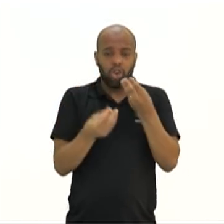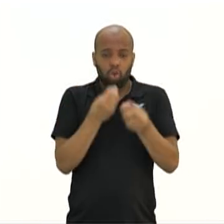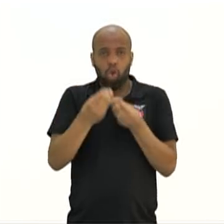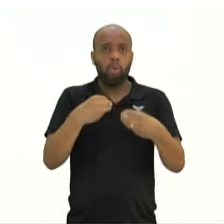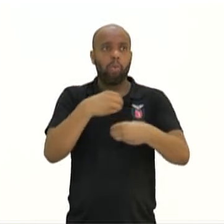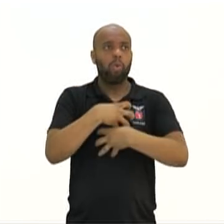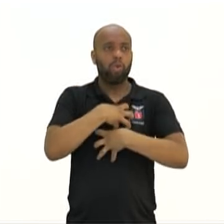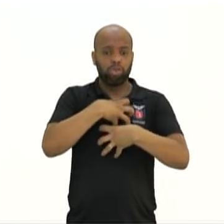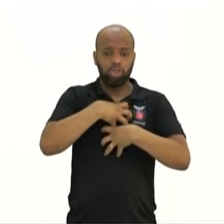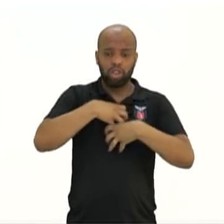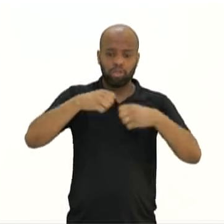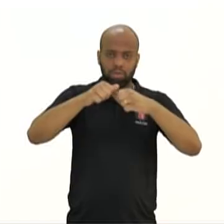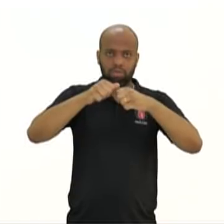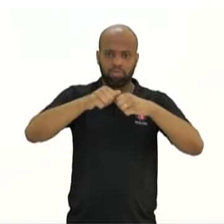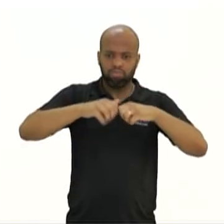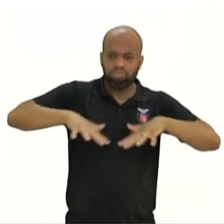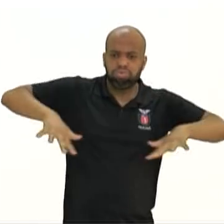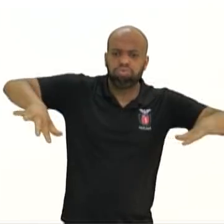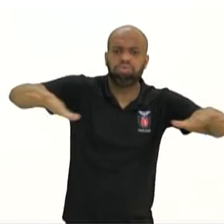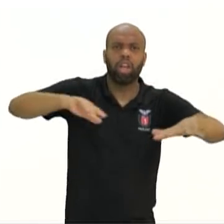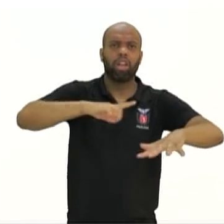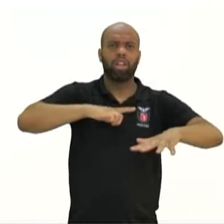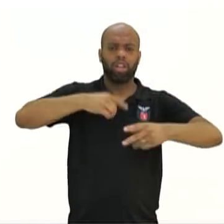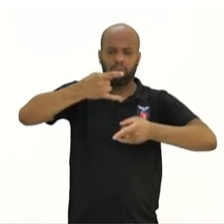das ferrovias que favoreceram